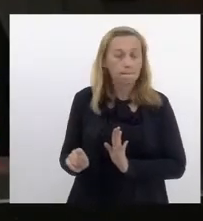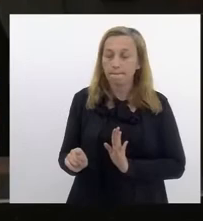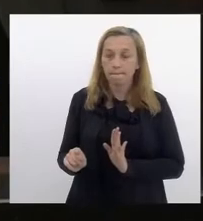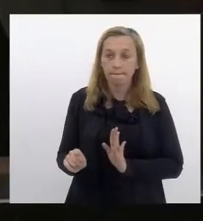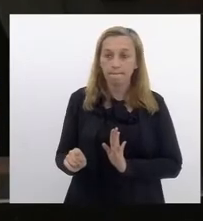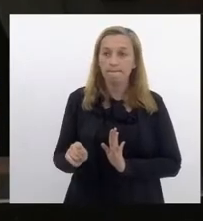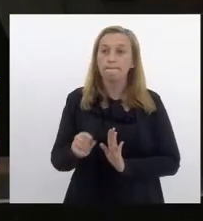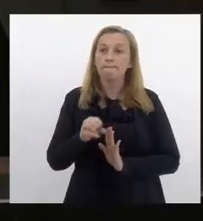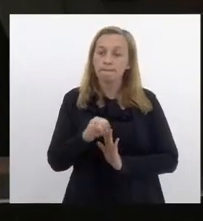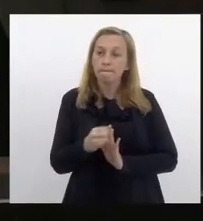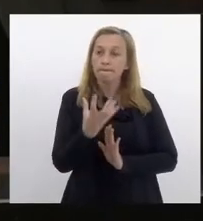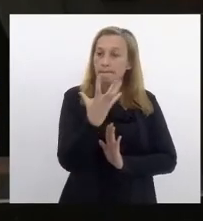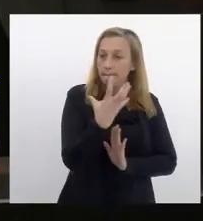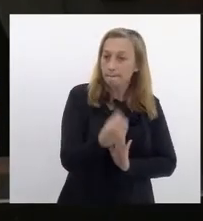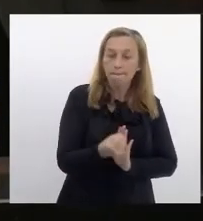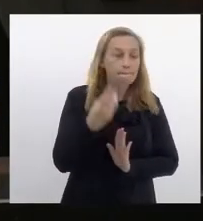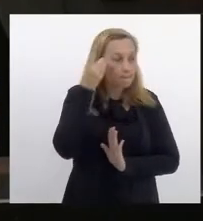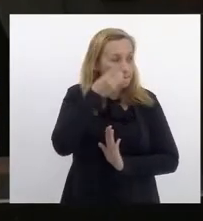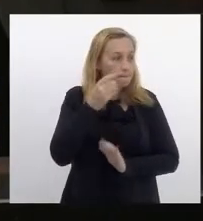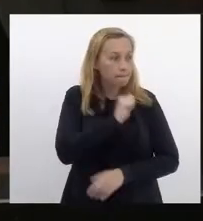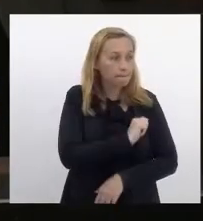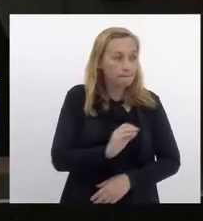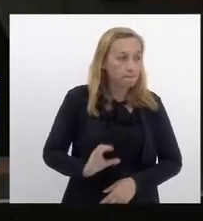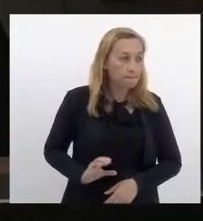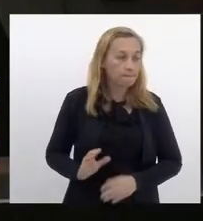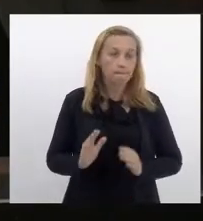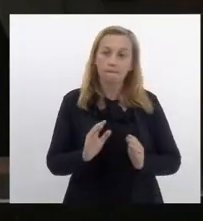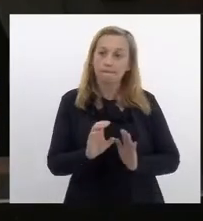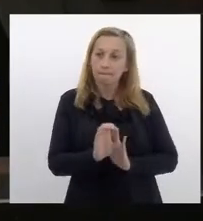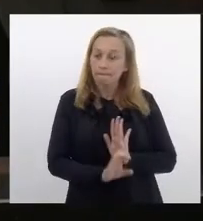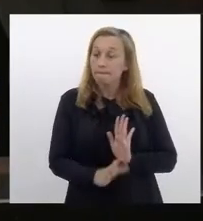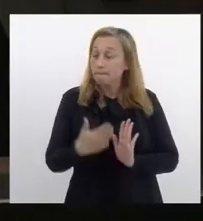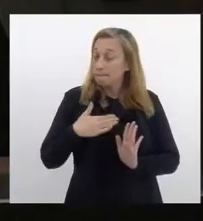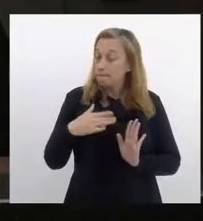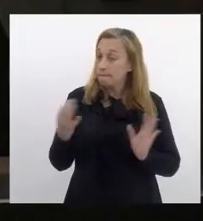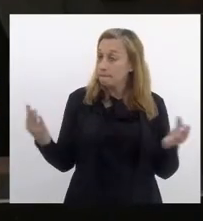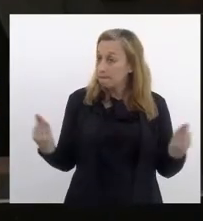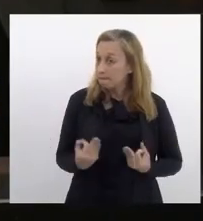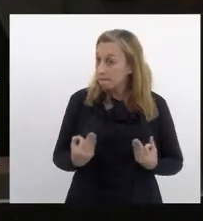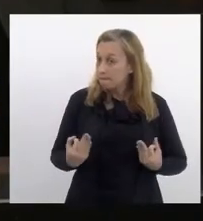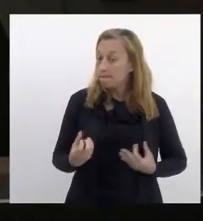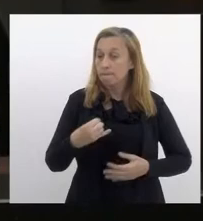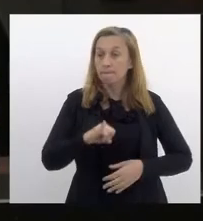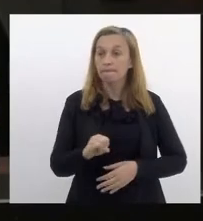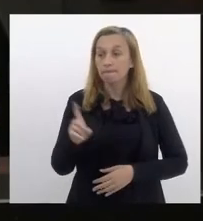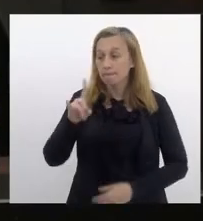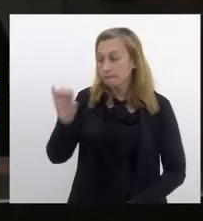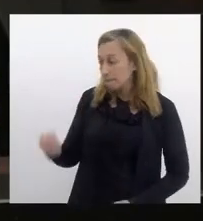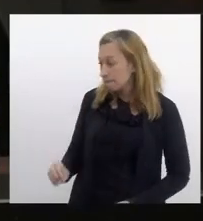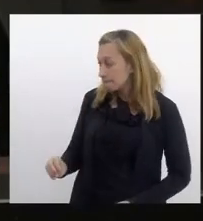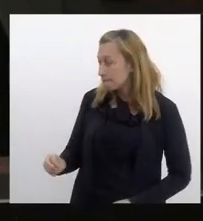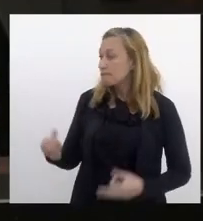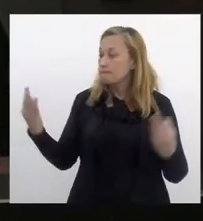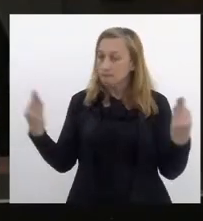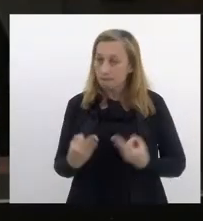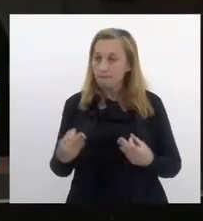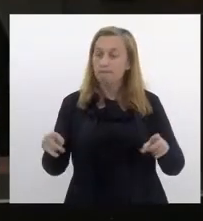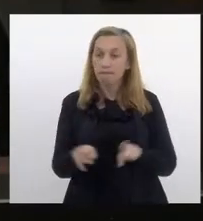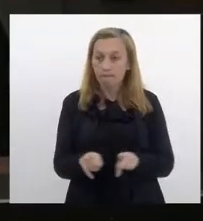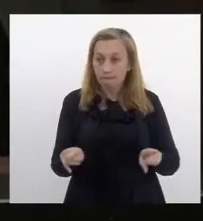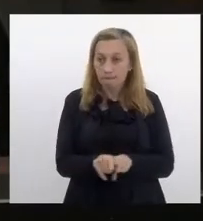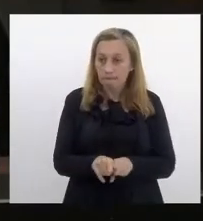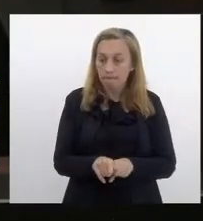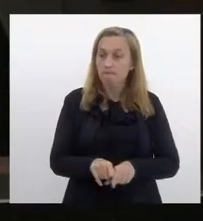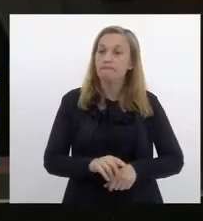Se acatar a emenda do deputado André Siciliano, para mim está ótimo. Se for do Marcelo Dino, também está ótimo da